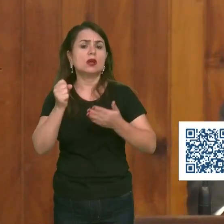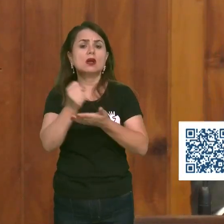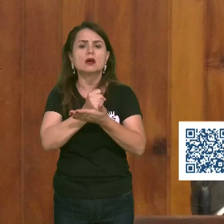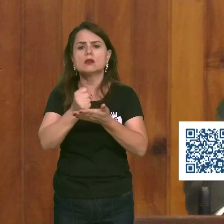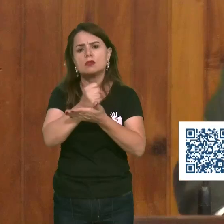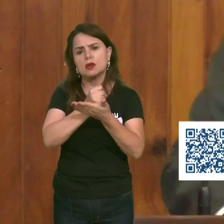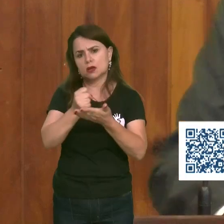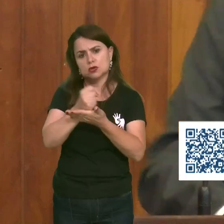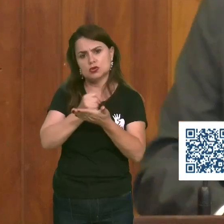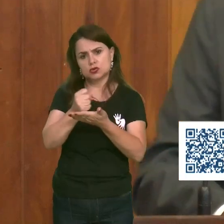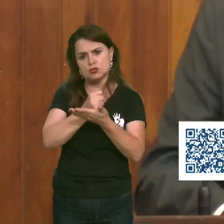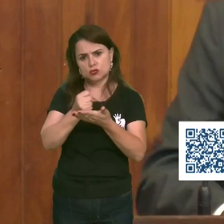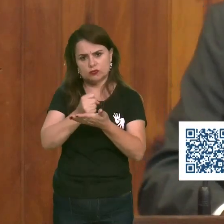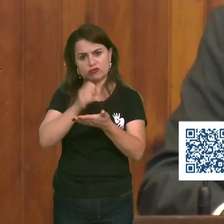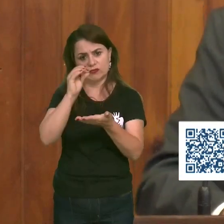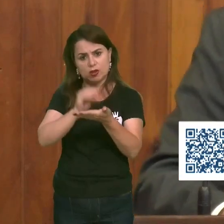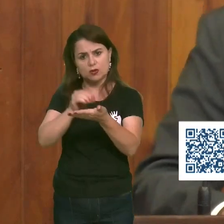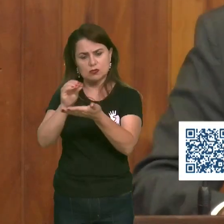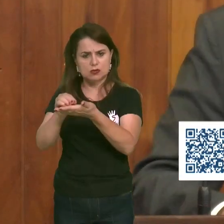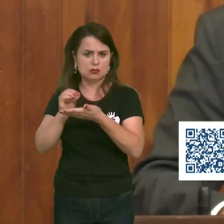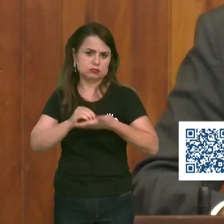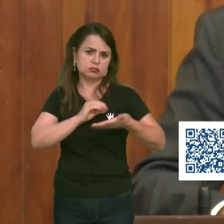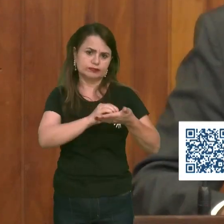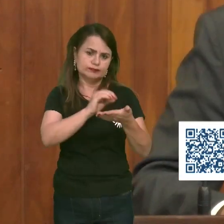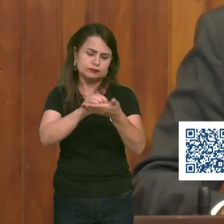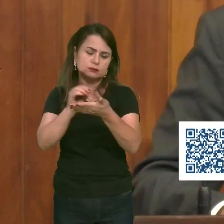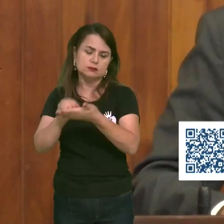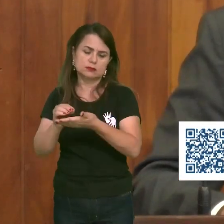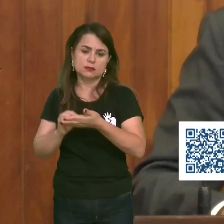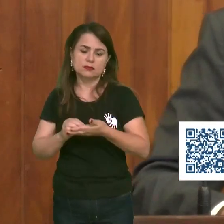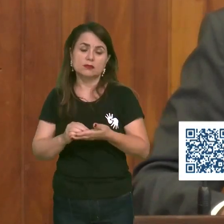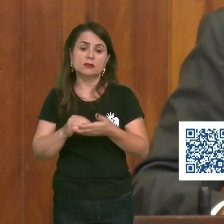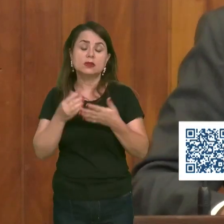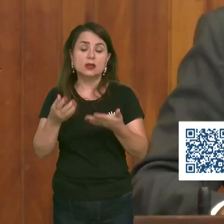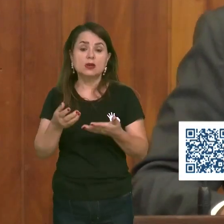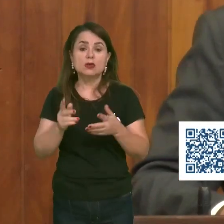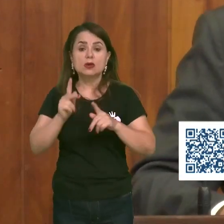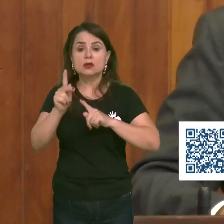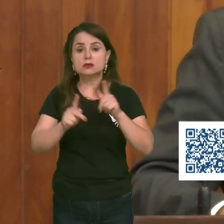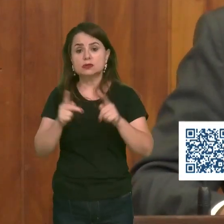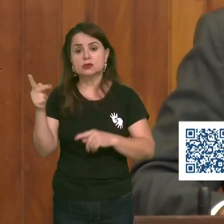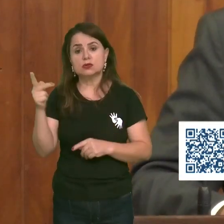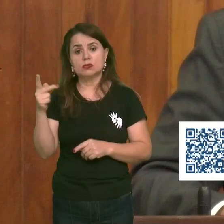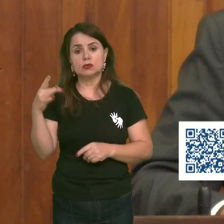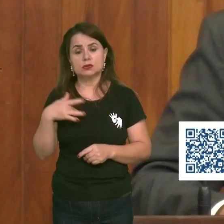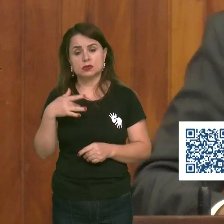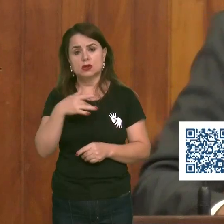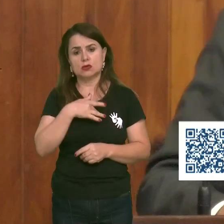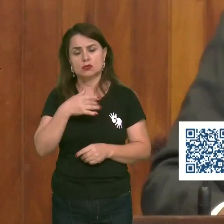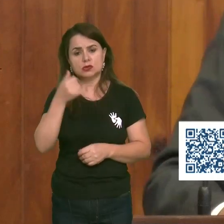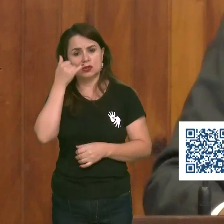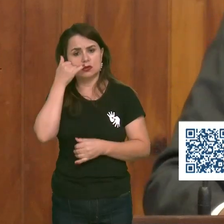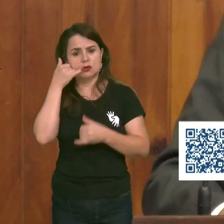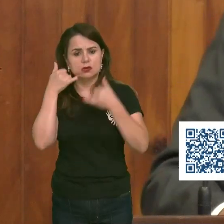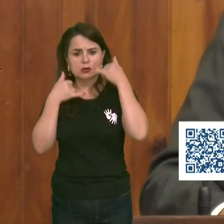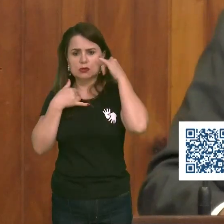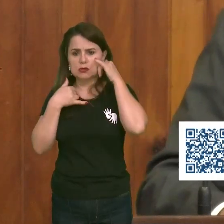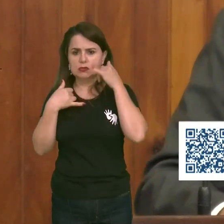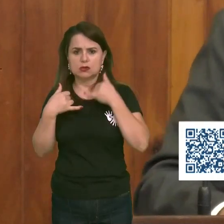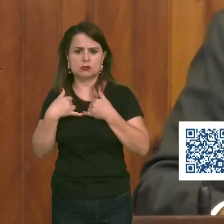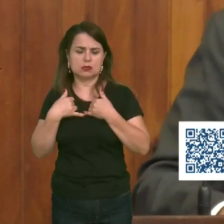medicamento Recebi ligação hoje do Posto Saúde do Jânio Quadros e do Posto Saúde distrito de